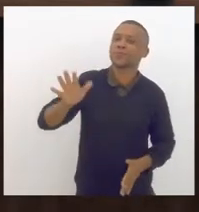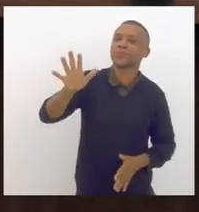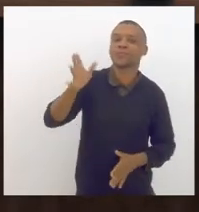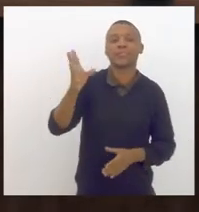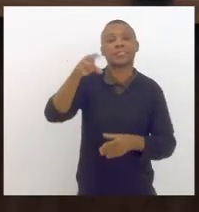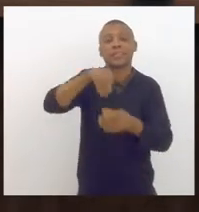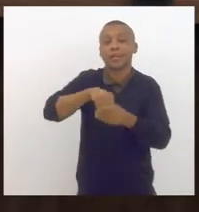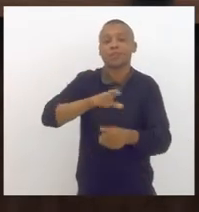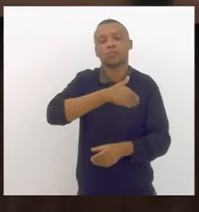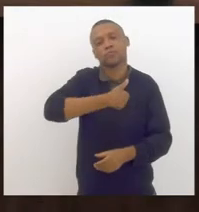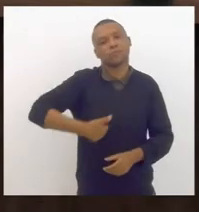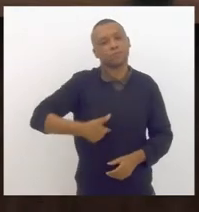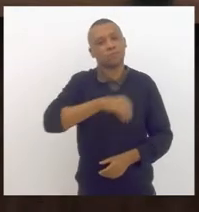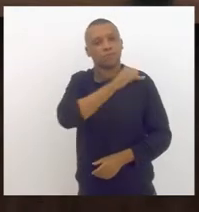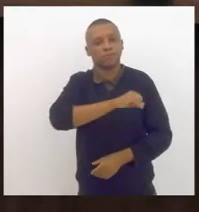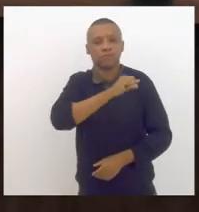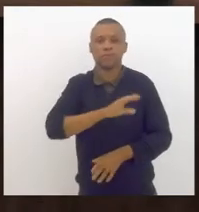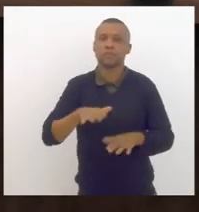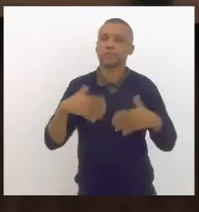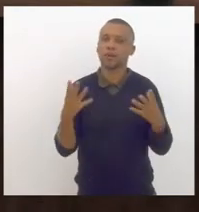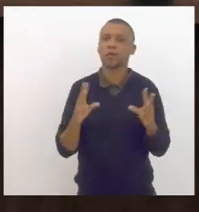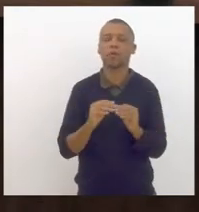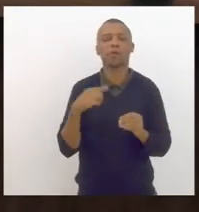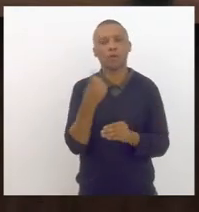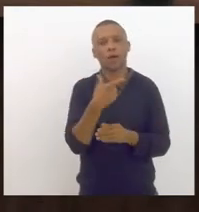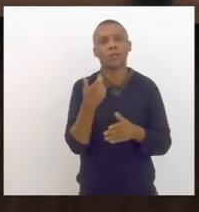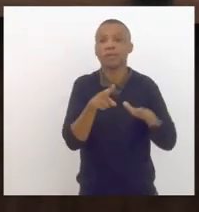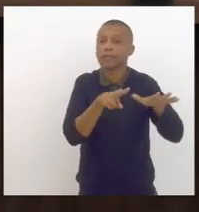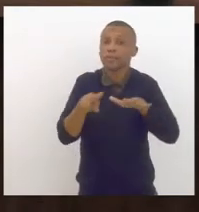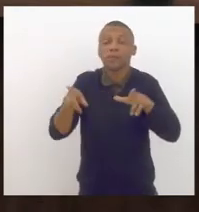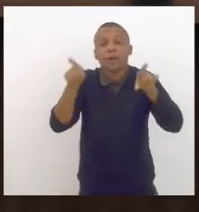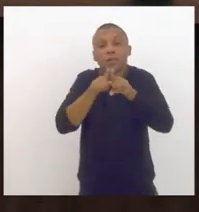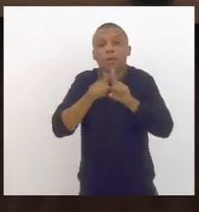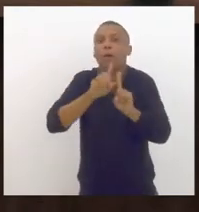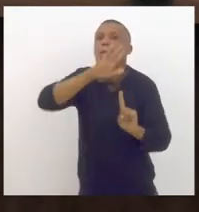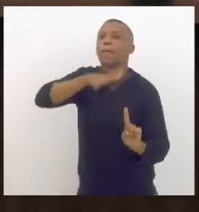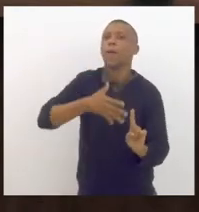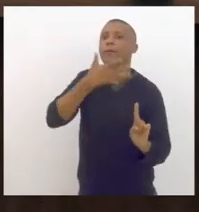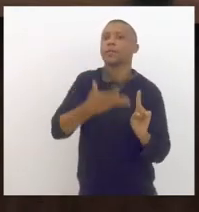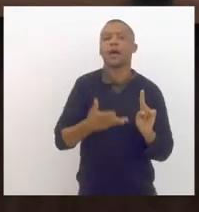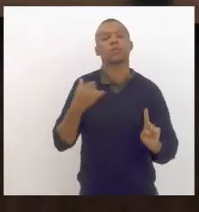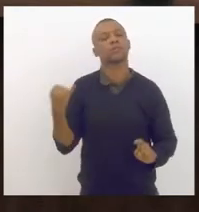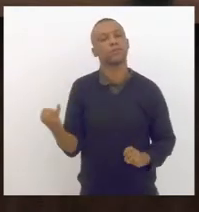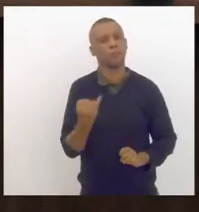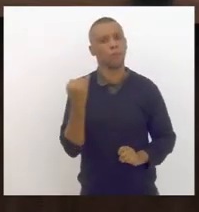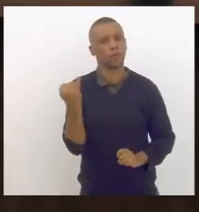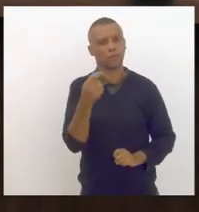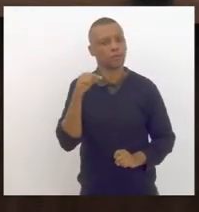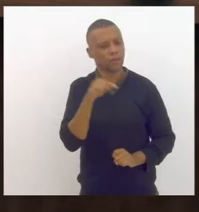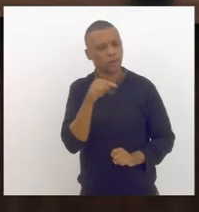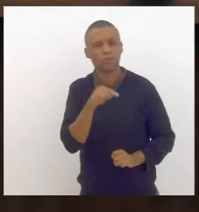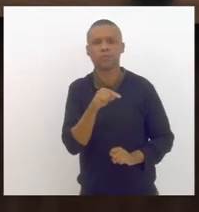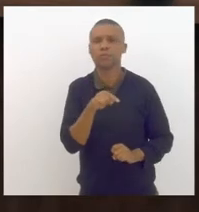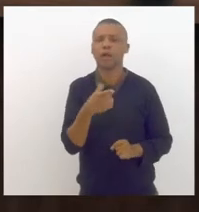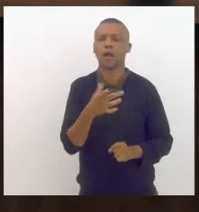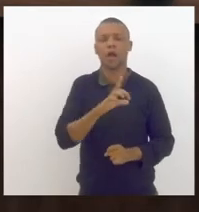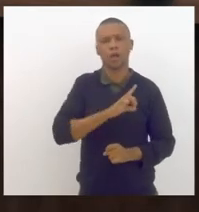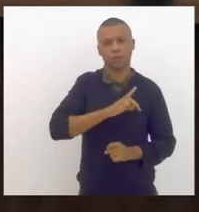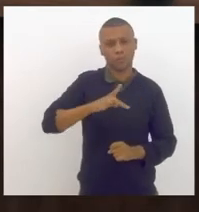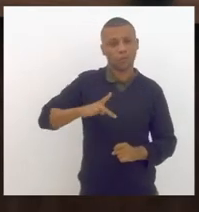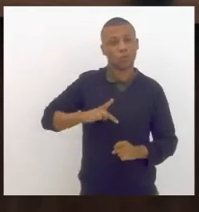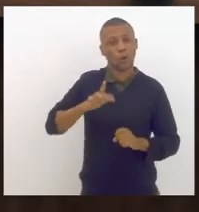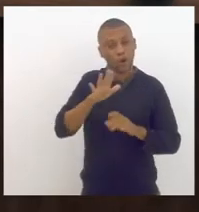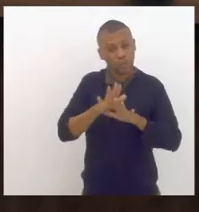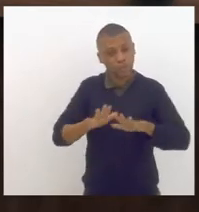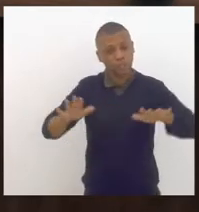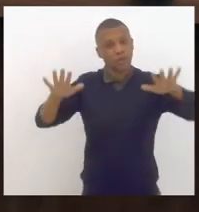Rio de Janeiro. Então, fizemos aqui essa semana também uma homenagem importante ao defensor-geral,